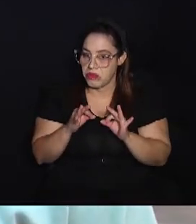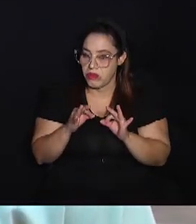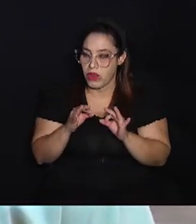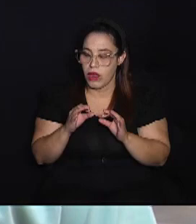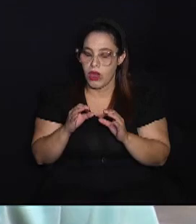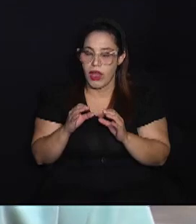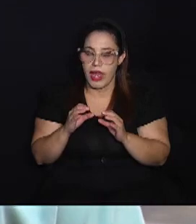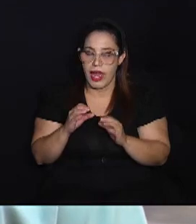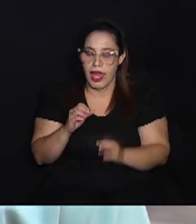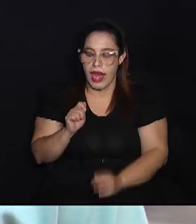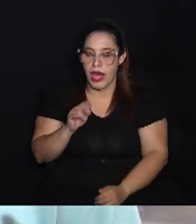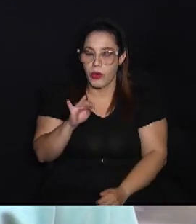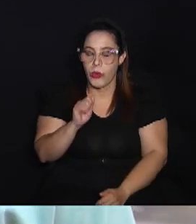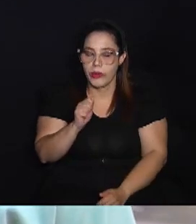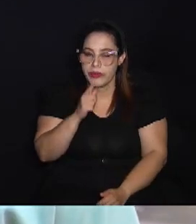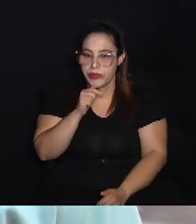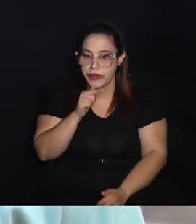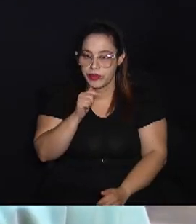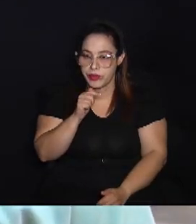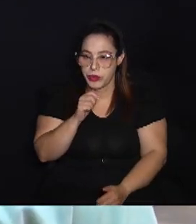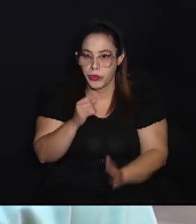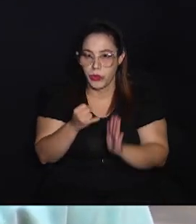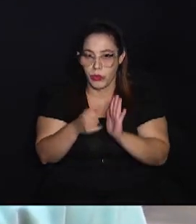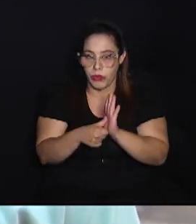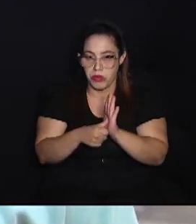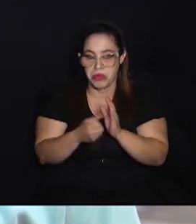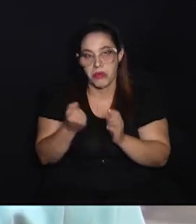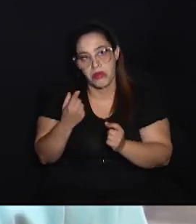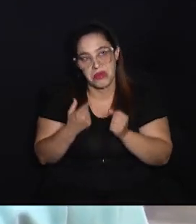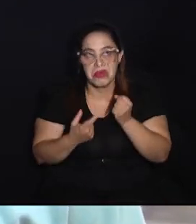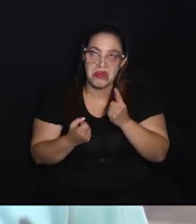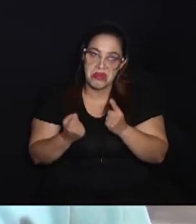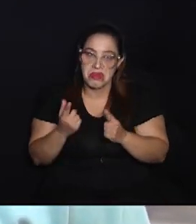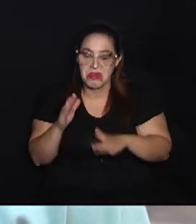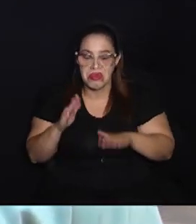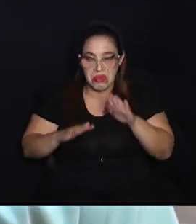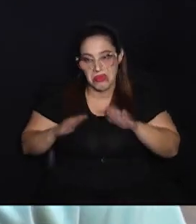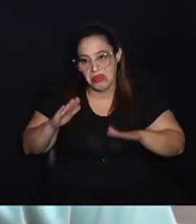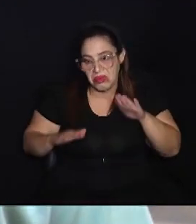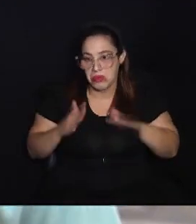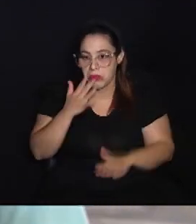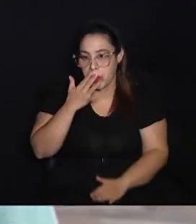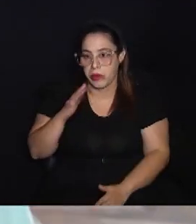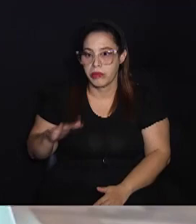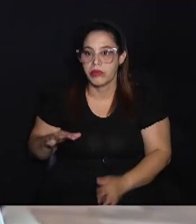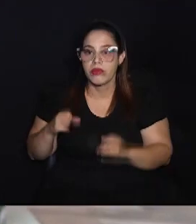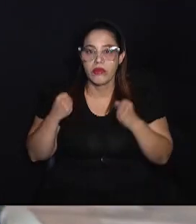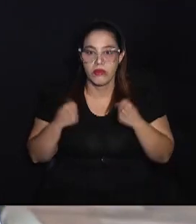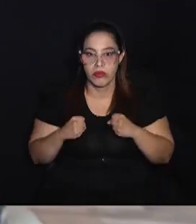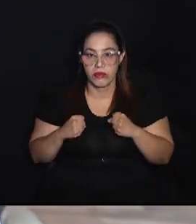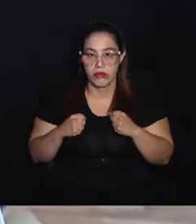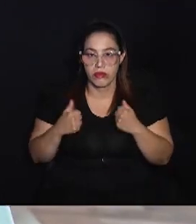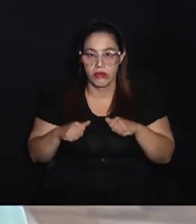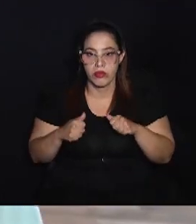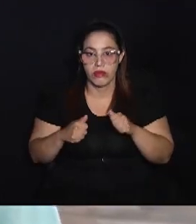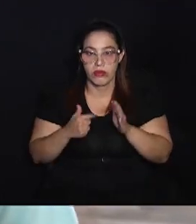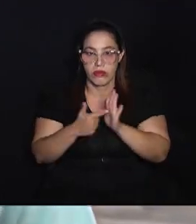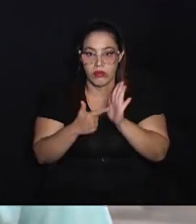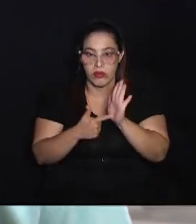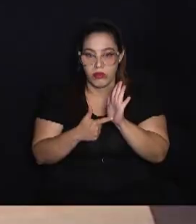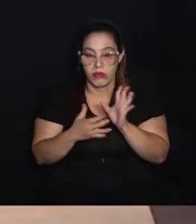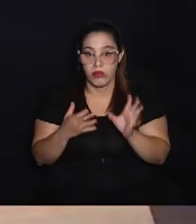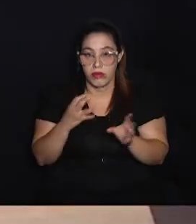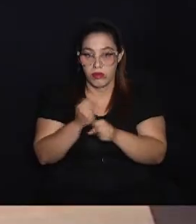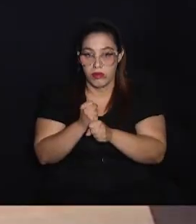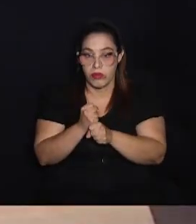SANASA, né. Além desses documentos básicos, a depender da condição, da situação de cada criança, pode ser necessária a apresentação de documentos